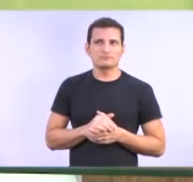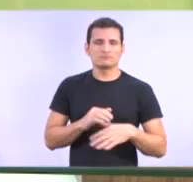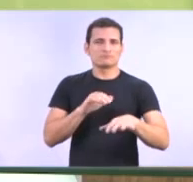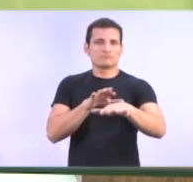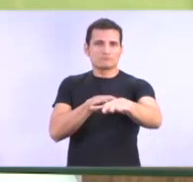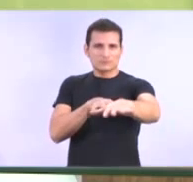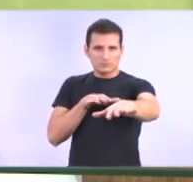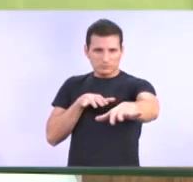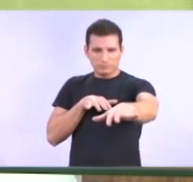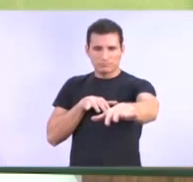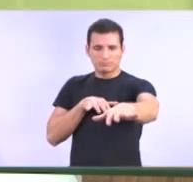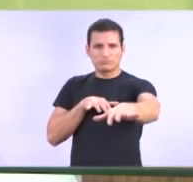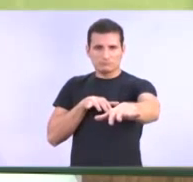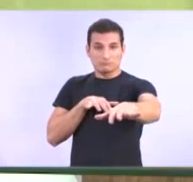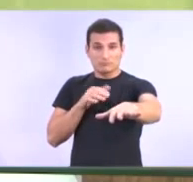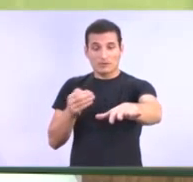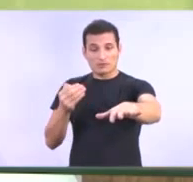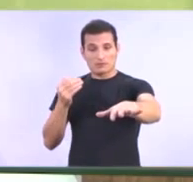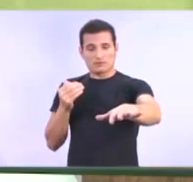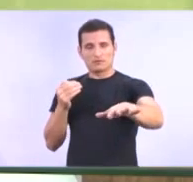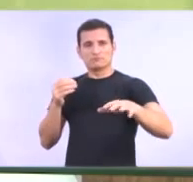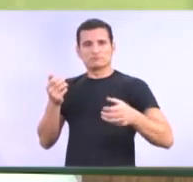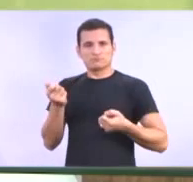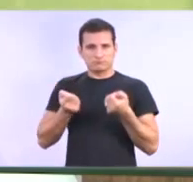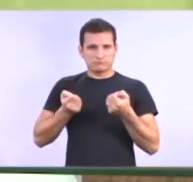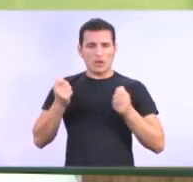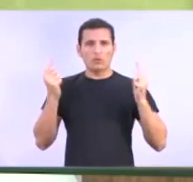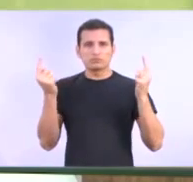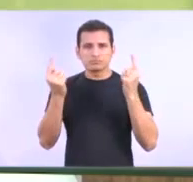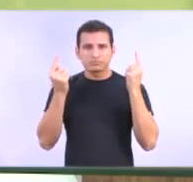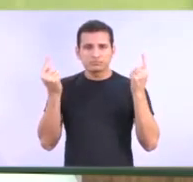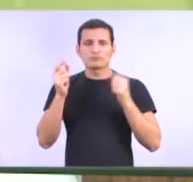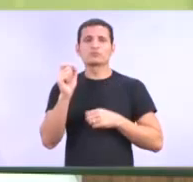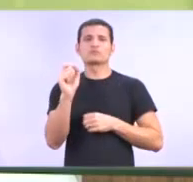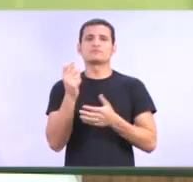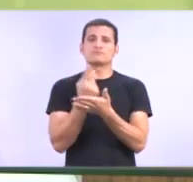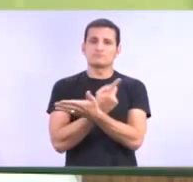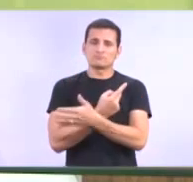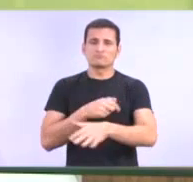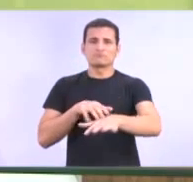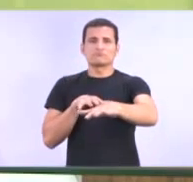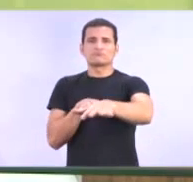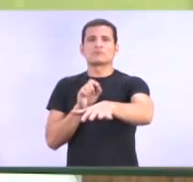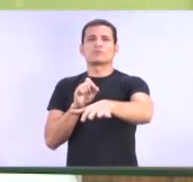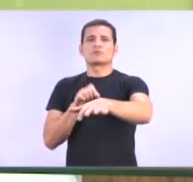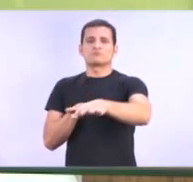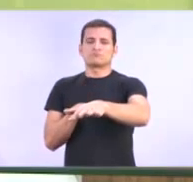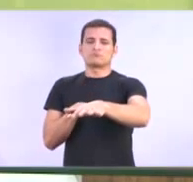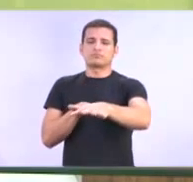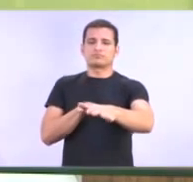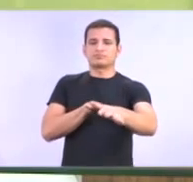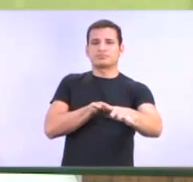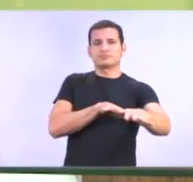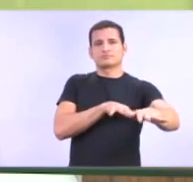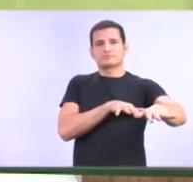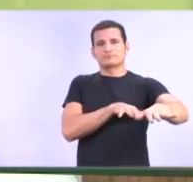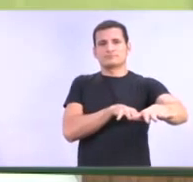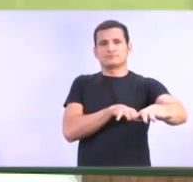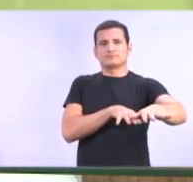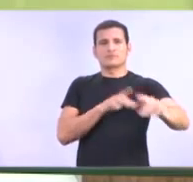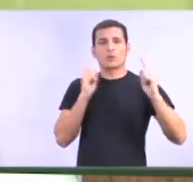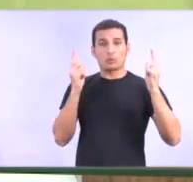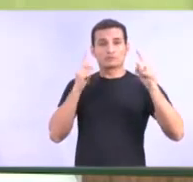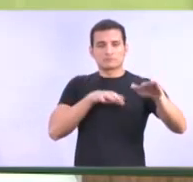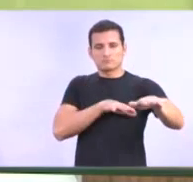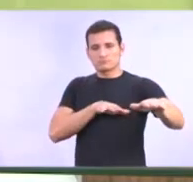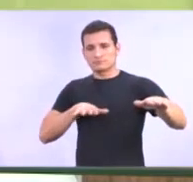ambulância com a sirene ligada. O que acontece? Bom, o que vai acontecer é que os outros carros vão dar prioridade para a ambulância, por